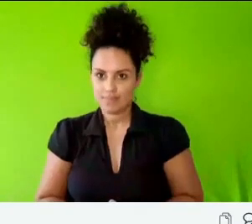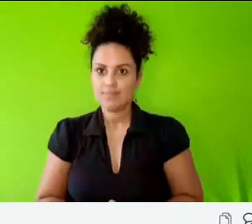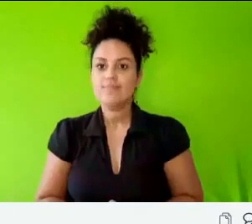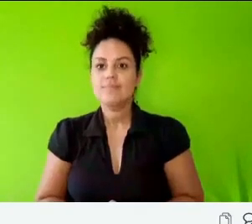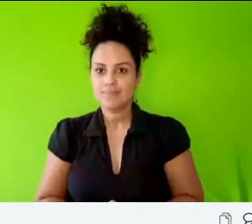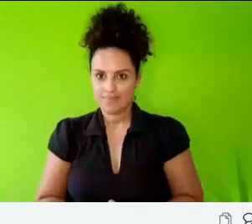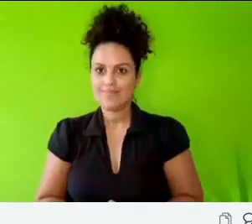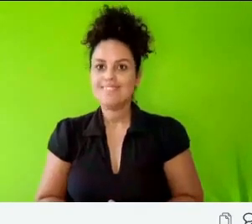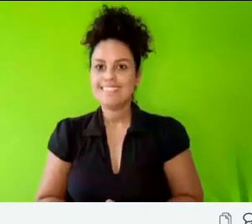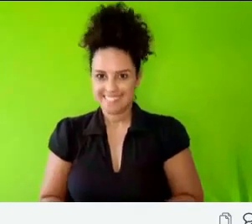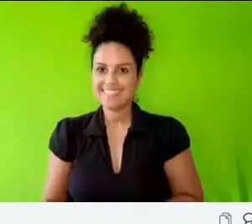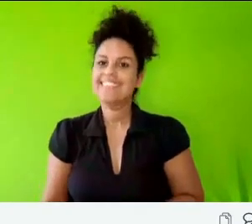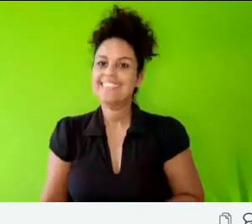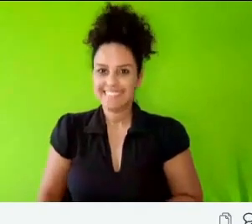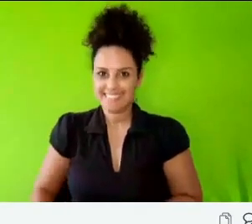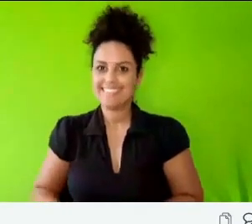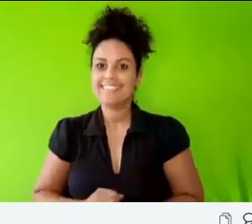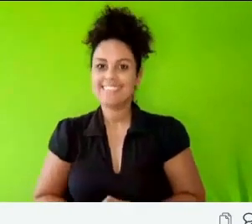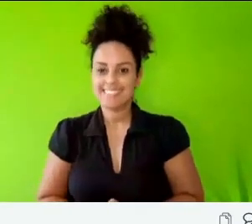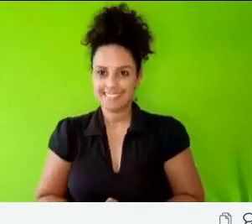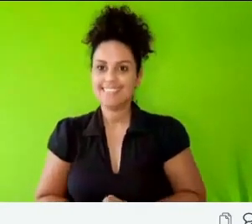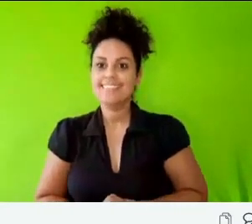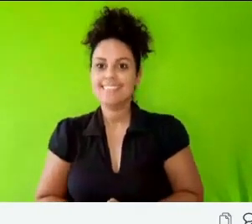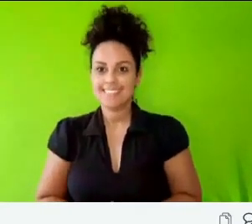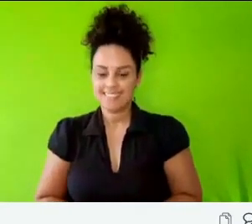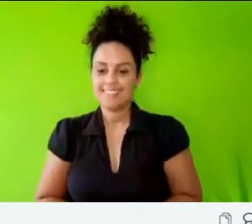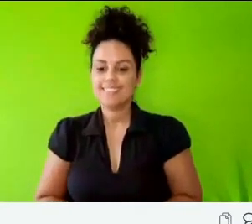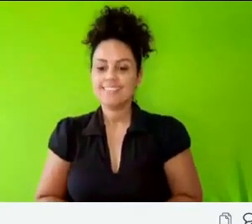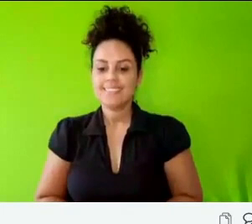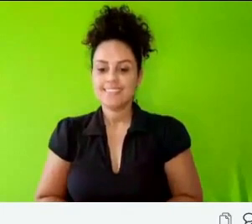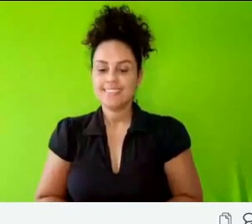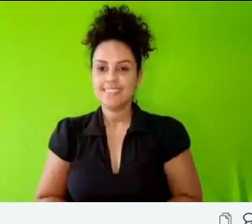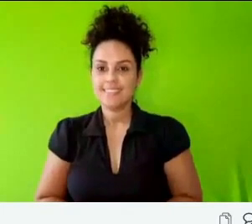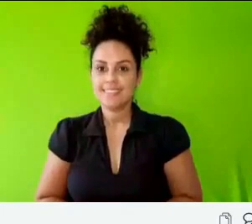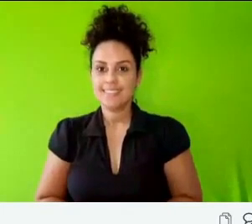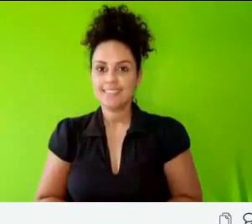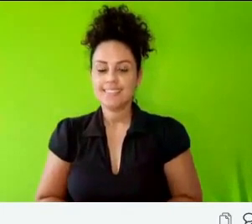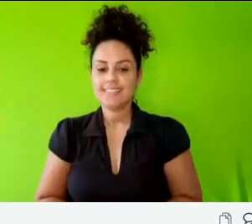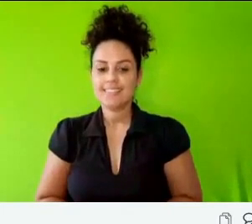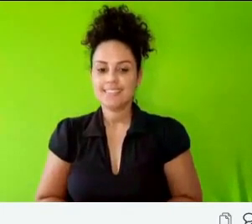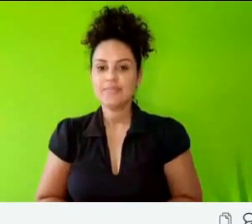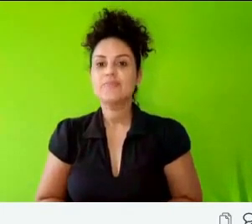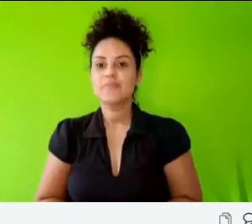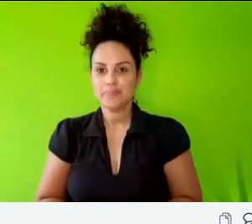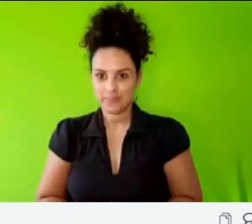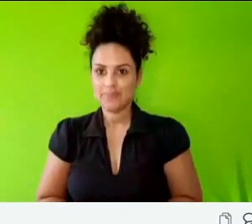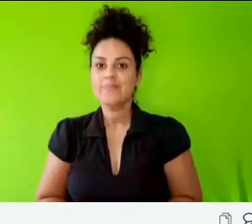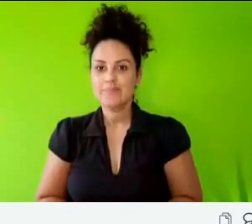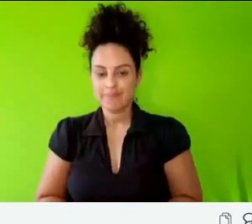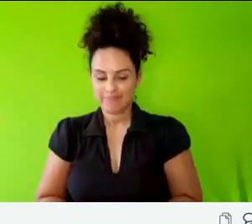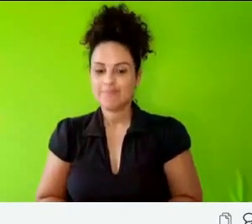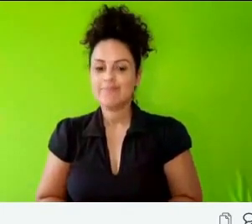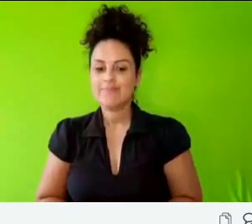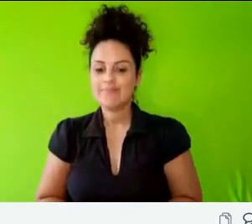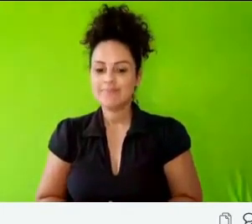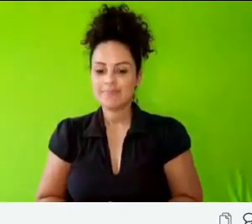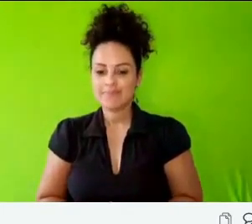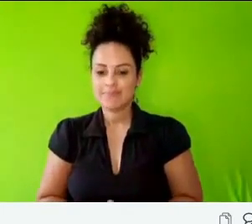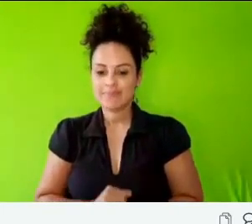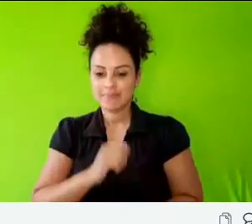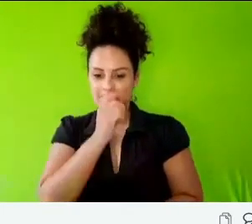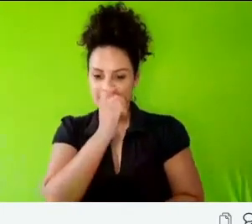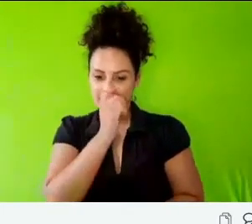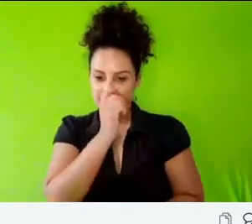né? É que eu tô reparando, Angélica, que tá dando um pouco de corte no seu áudio, mas o pessoal aqui que